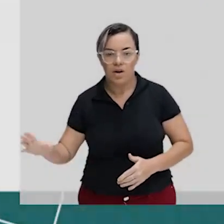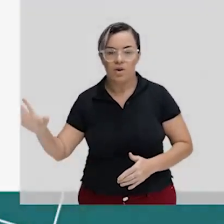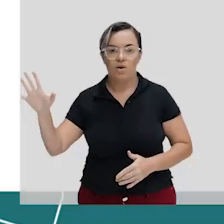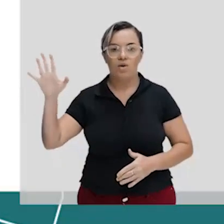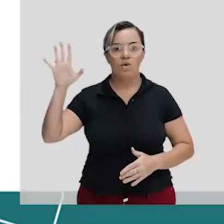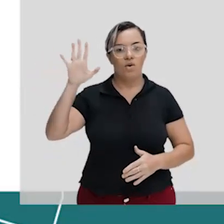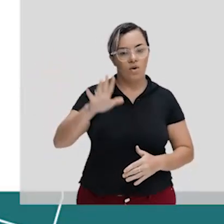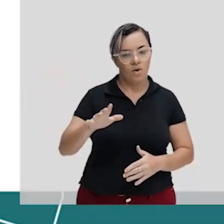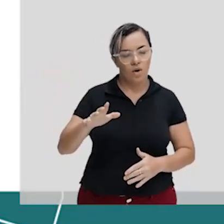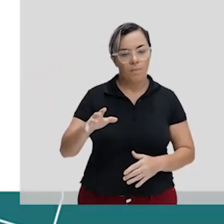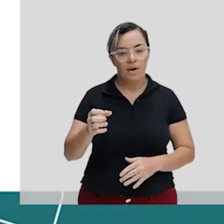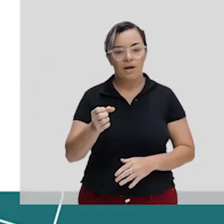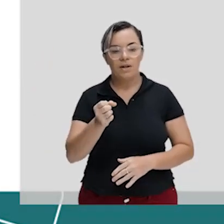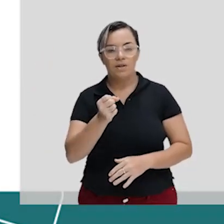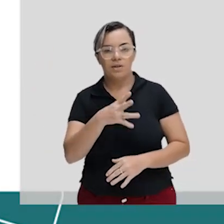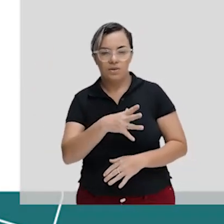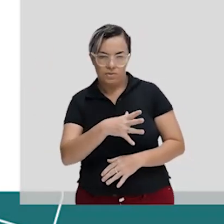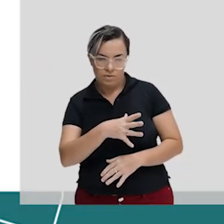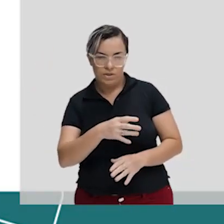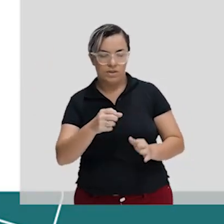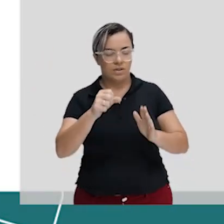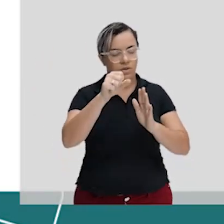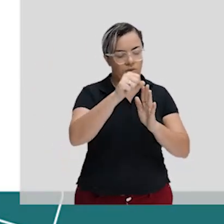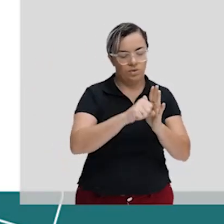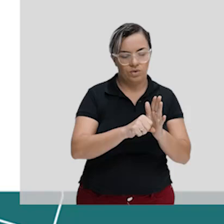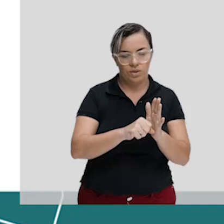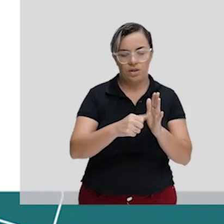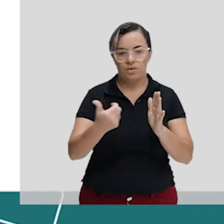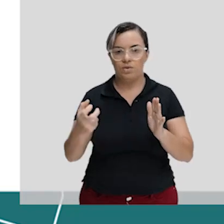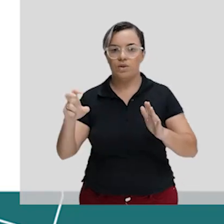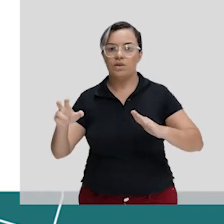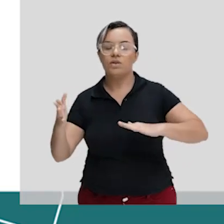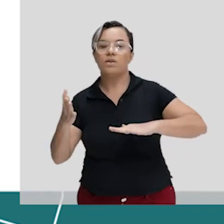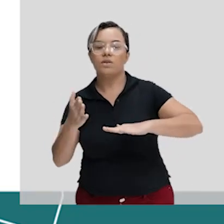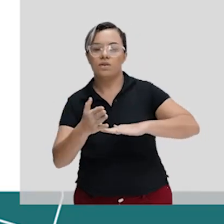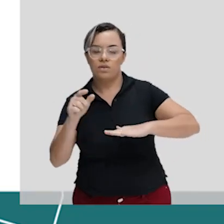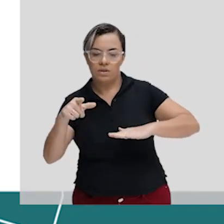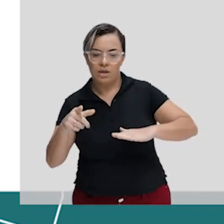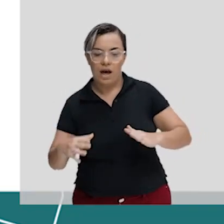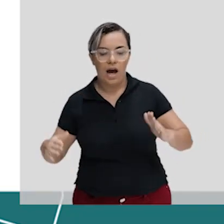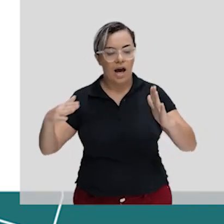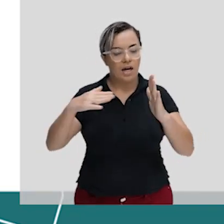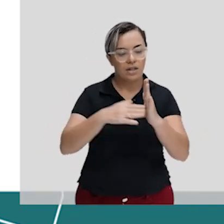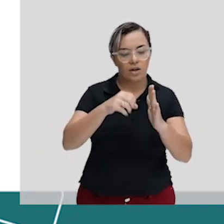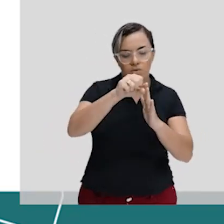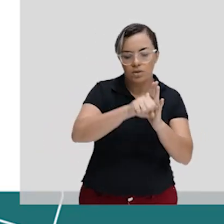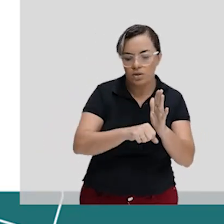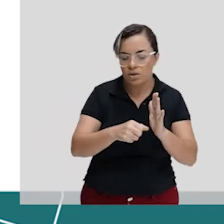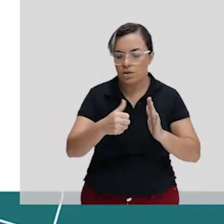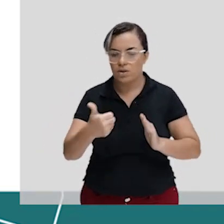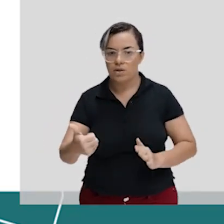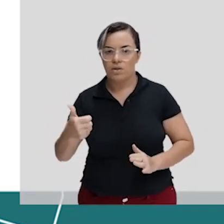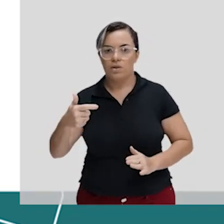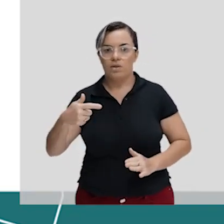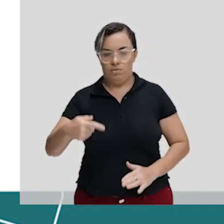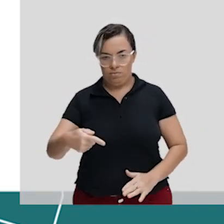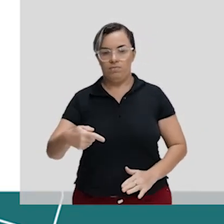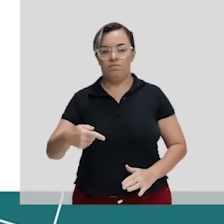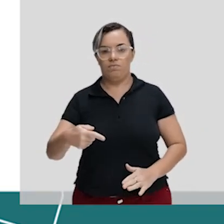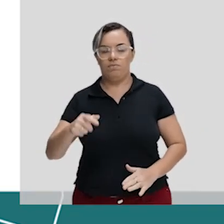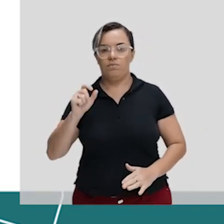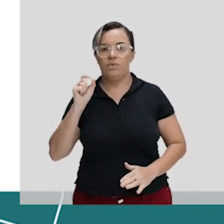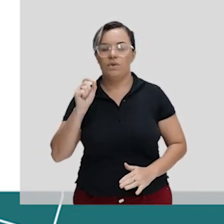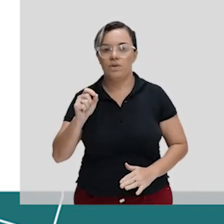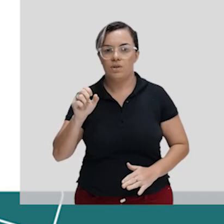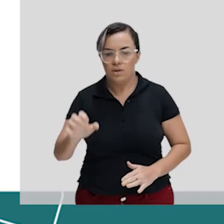moderna. A Europa ali do século XV ao século XVII. A Europa moderna, que é